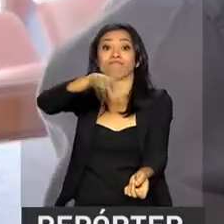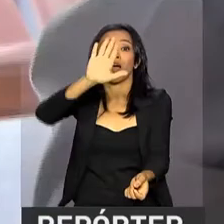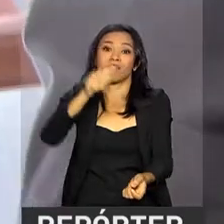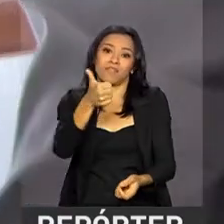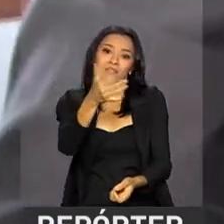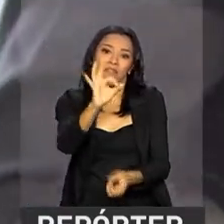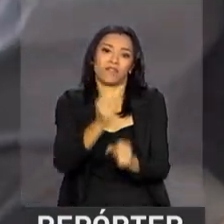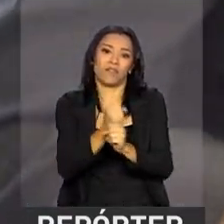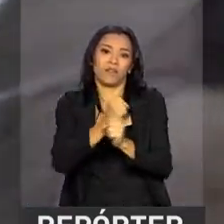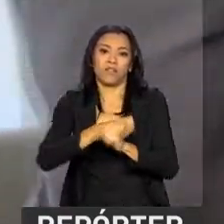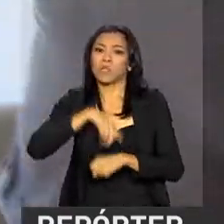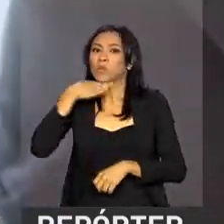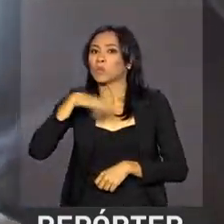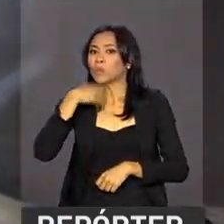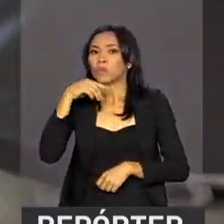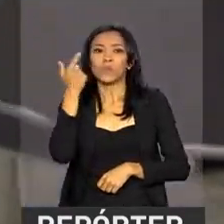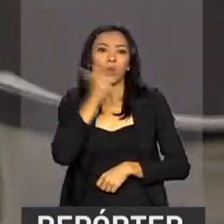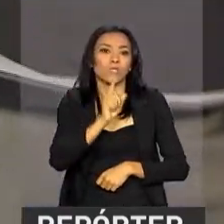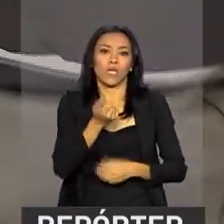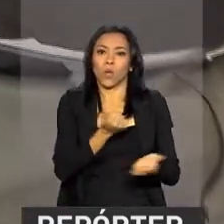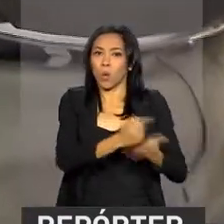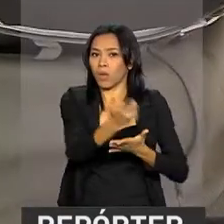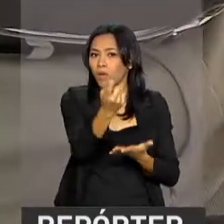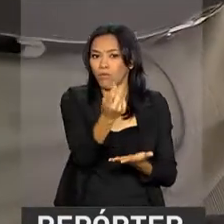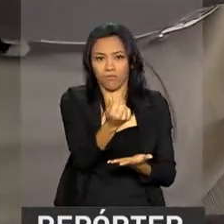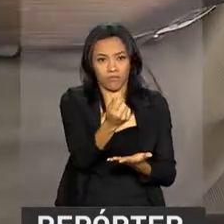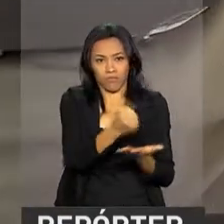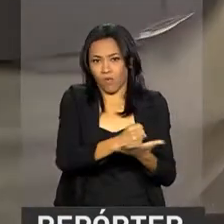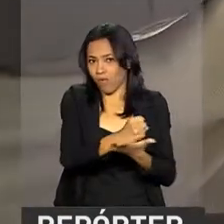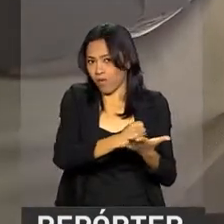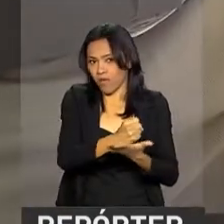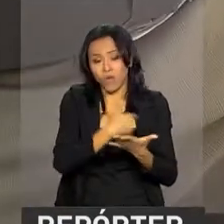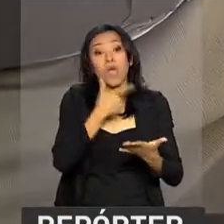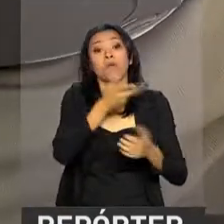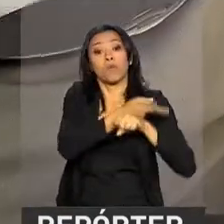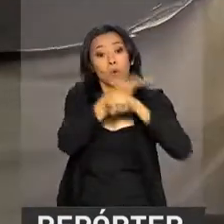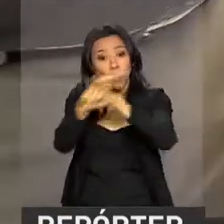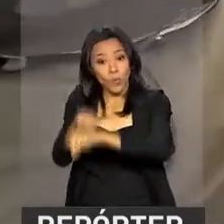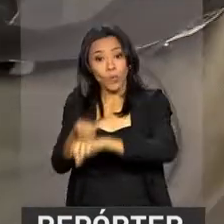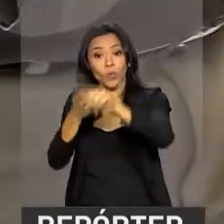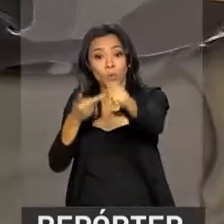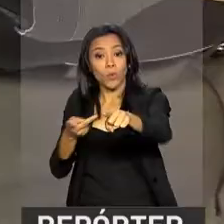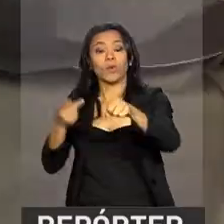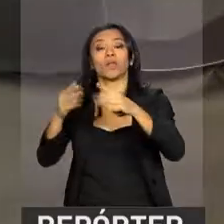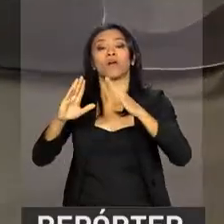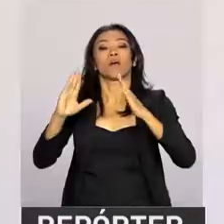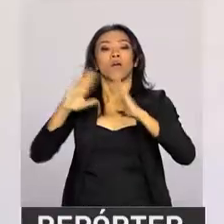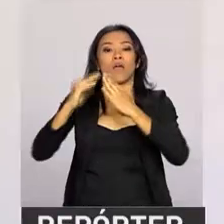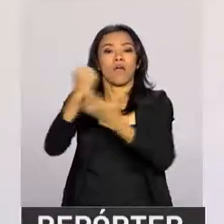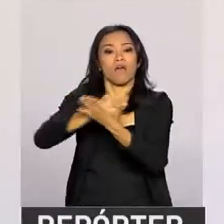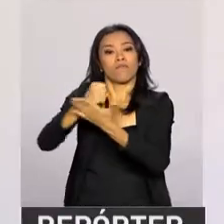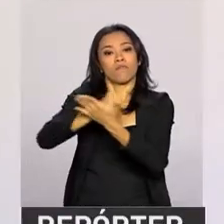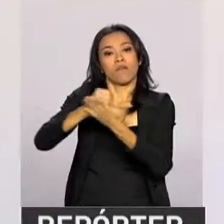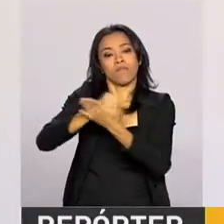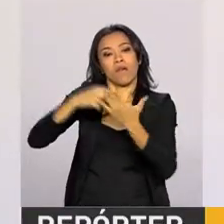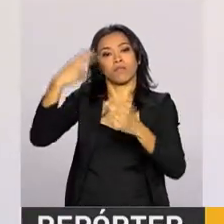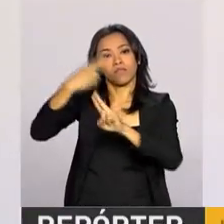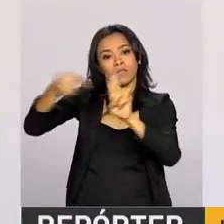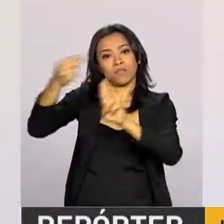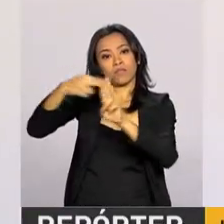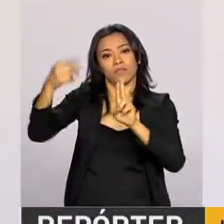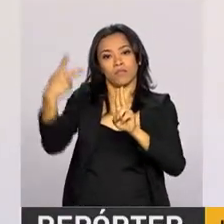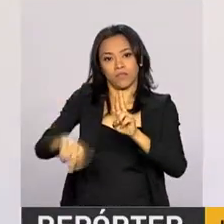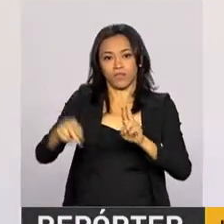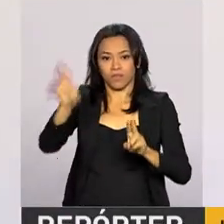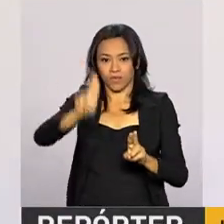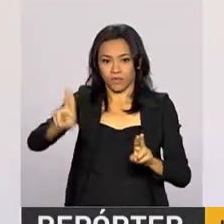condições de comprar o medicamento ele recorre todo mês a farmácia do hospital universitário de brasília pra mim é muito caro rio a